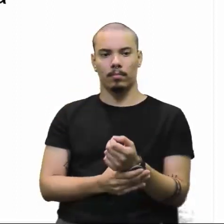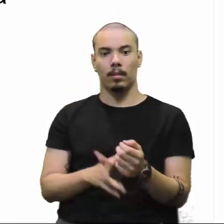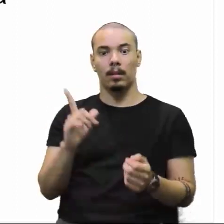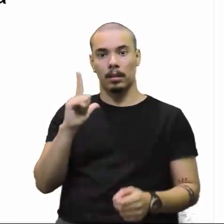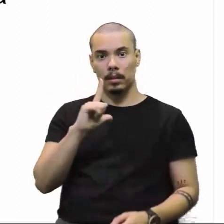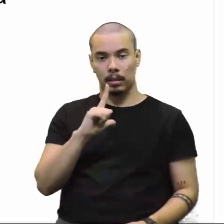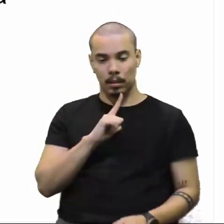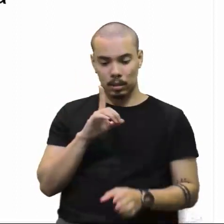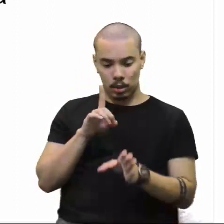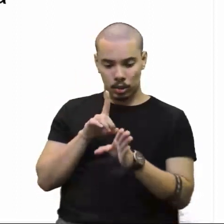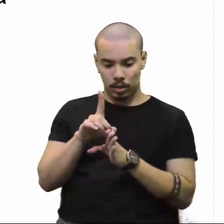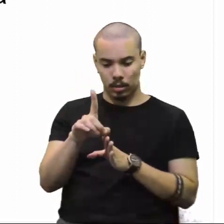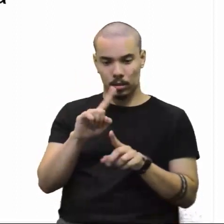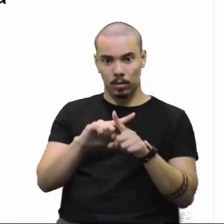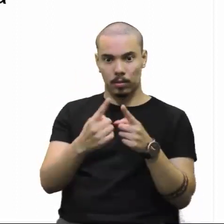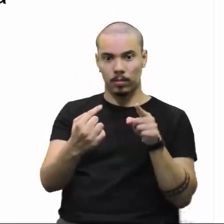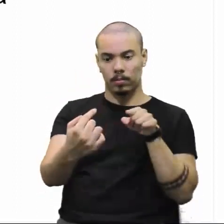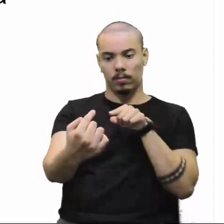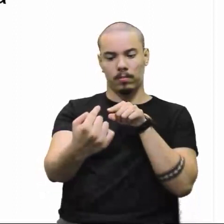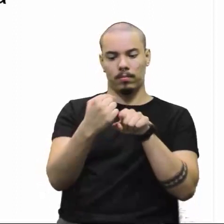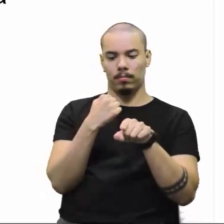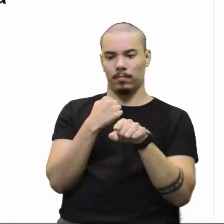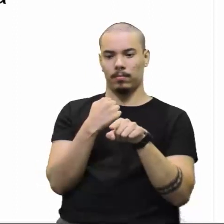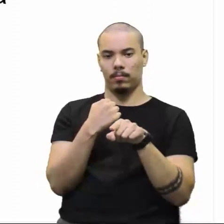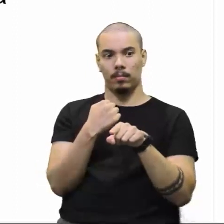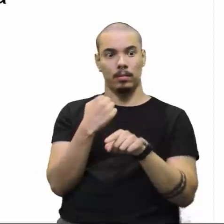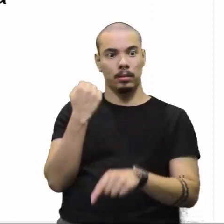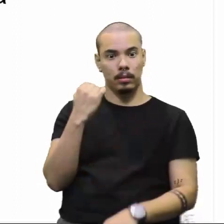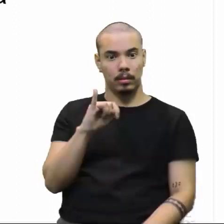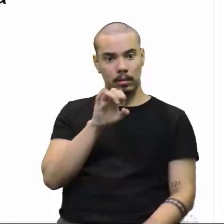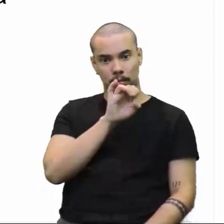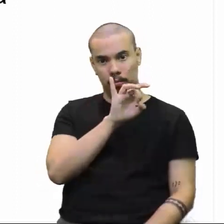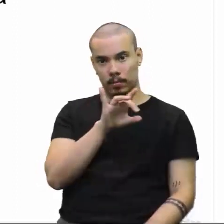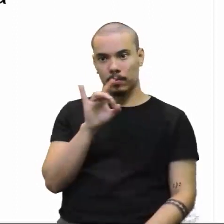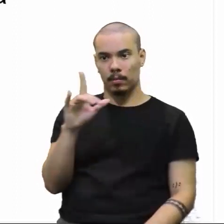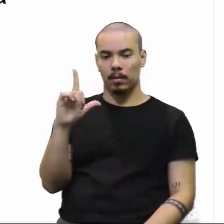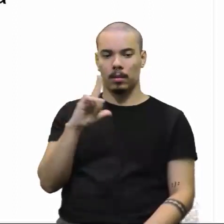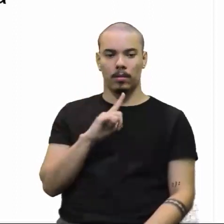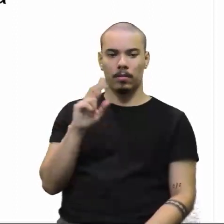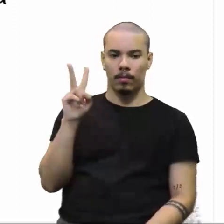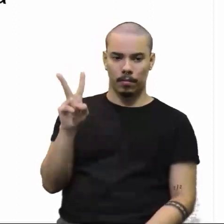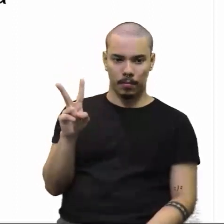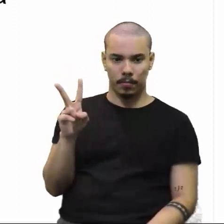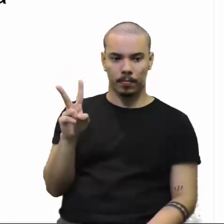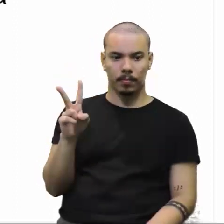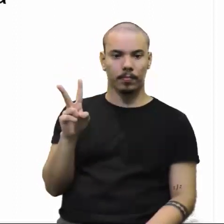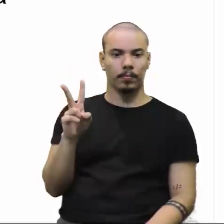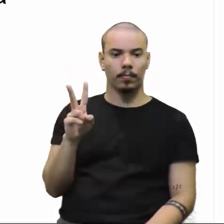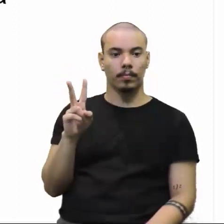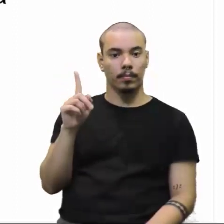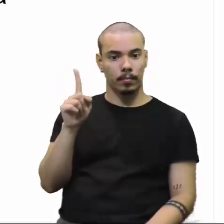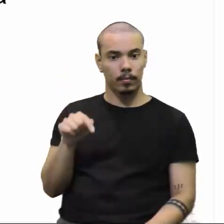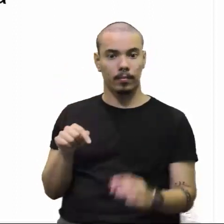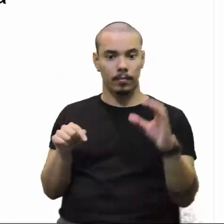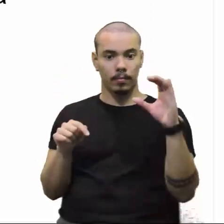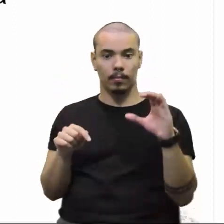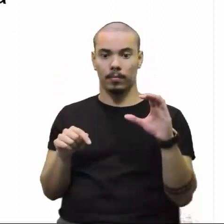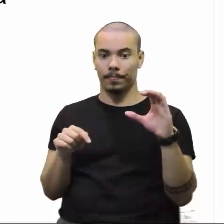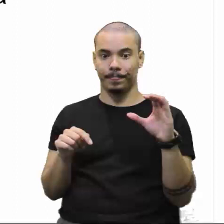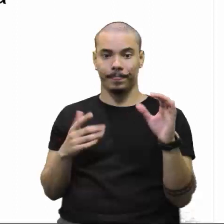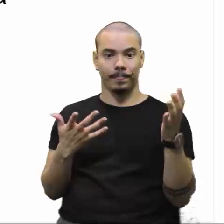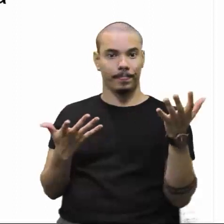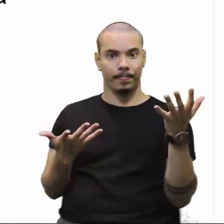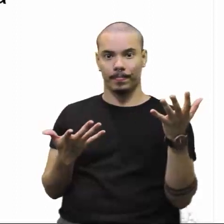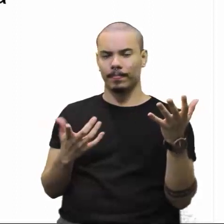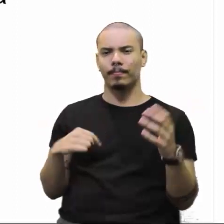em direção em sentidos opostos. Se cada nave possui velocidade v e a velocidade da luz no vácuo é c, que aí seria como